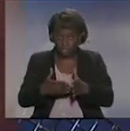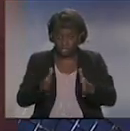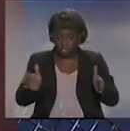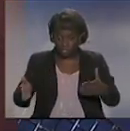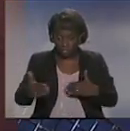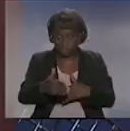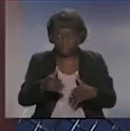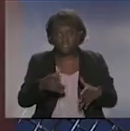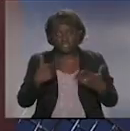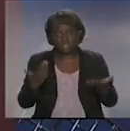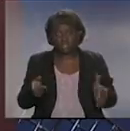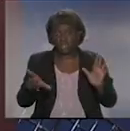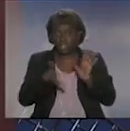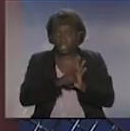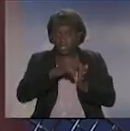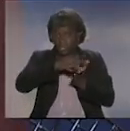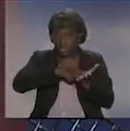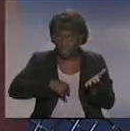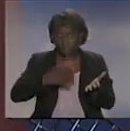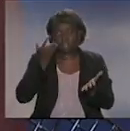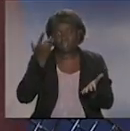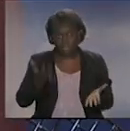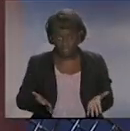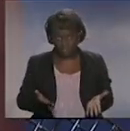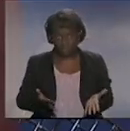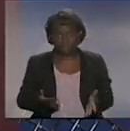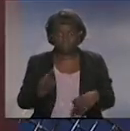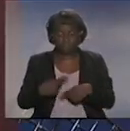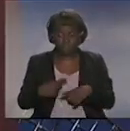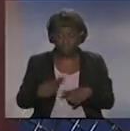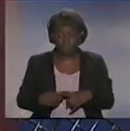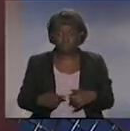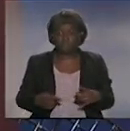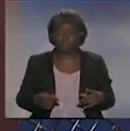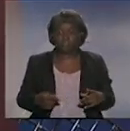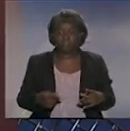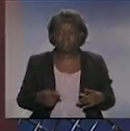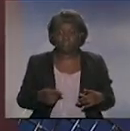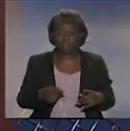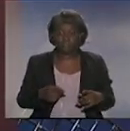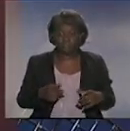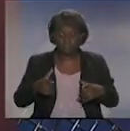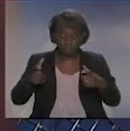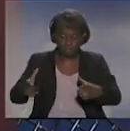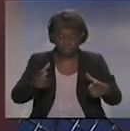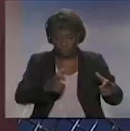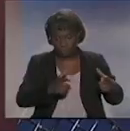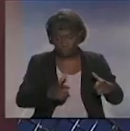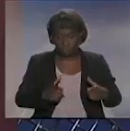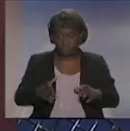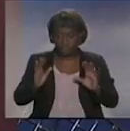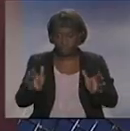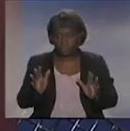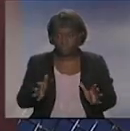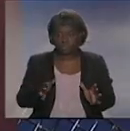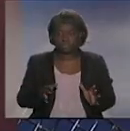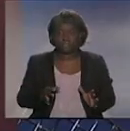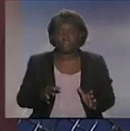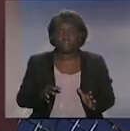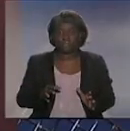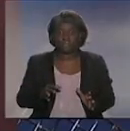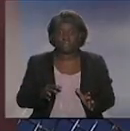delimitação, todo o processo de legalização da atividade fica bem mais fácil, porque essas áreas já